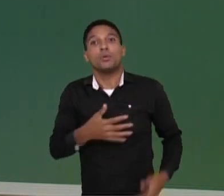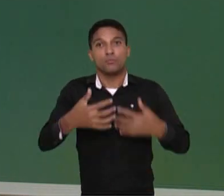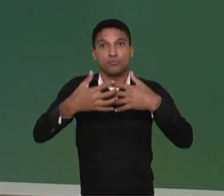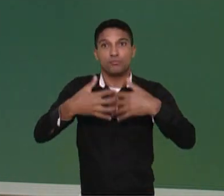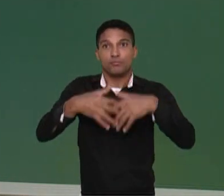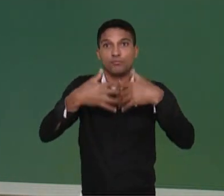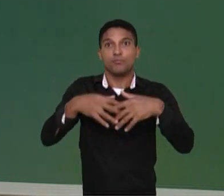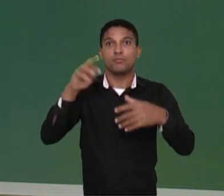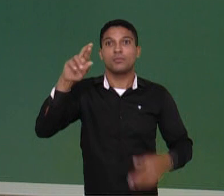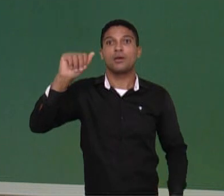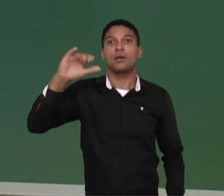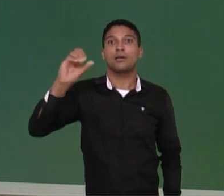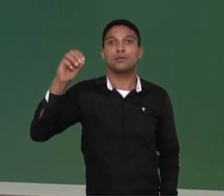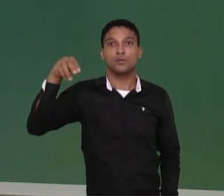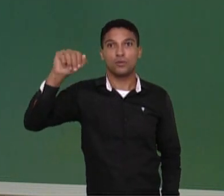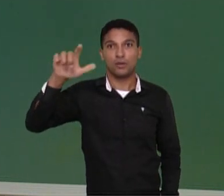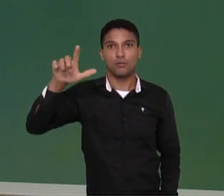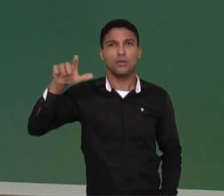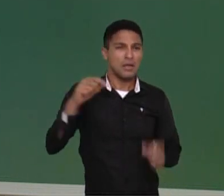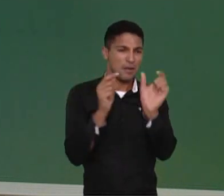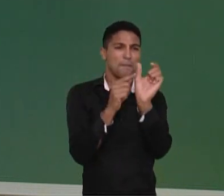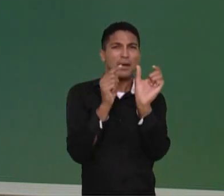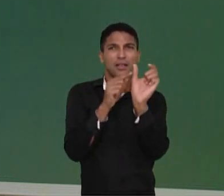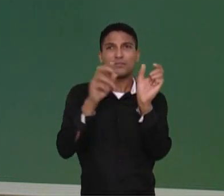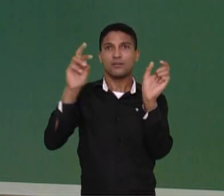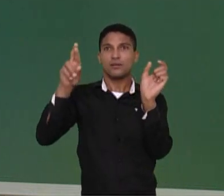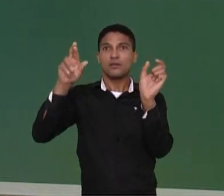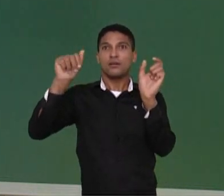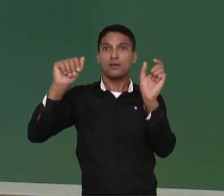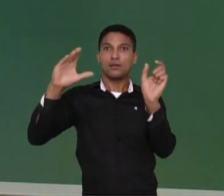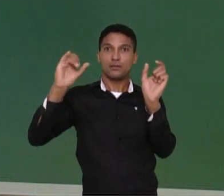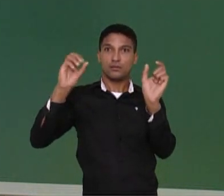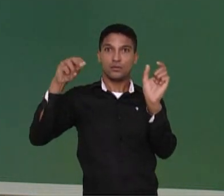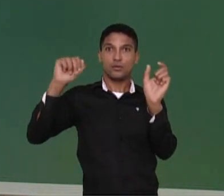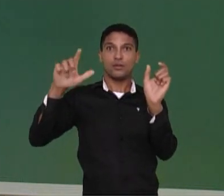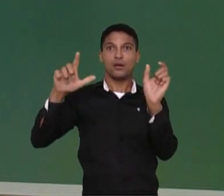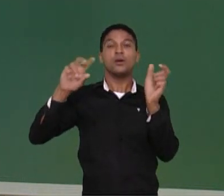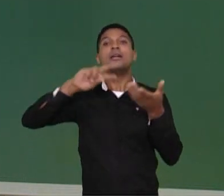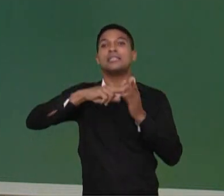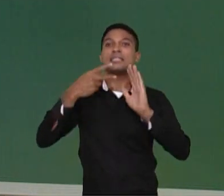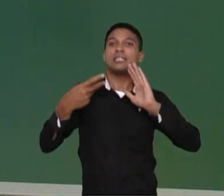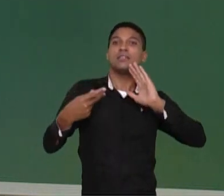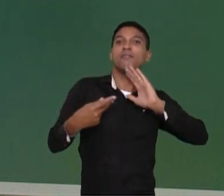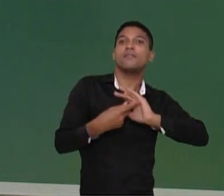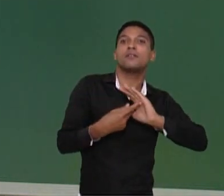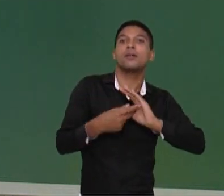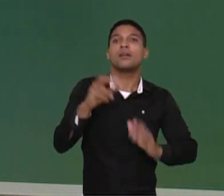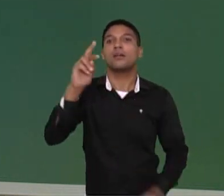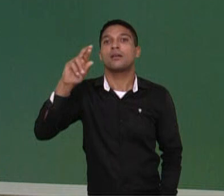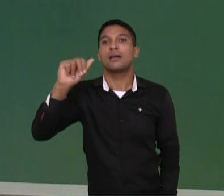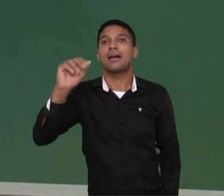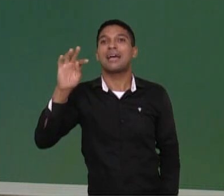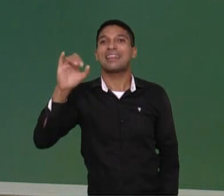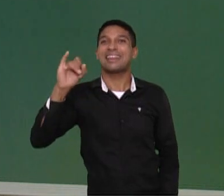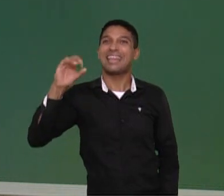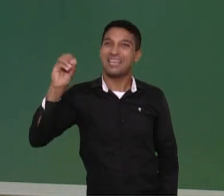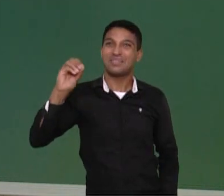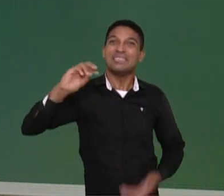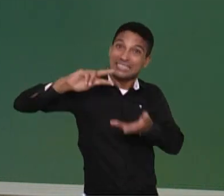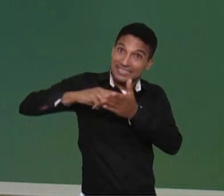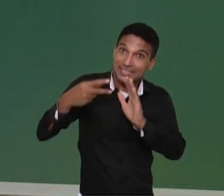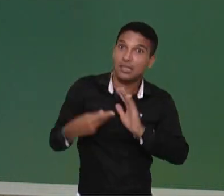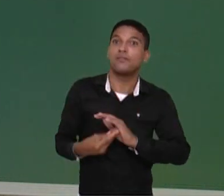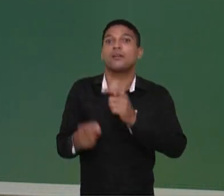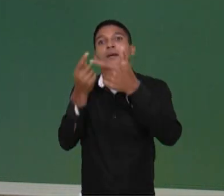rateio, divisão. Lembremos que toda divisão pode ser representada por um número fracionário, por